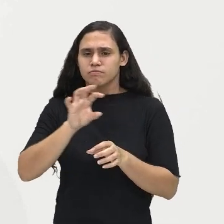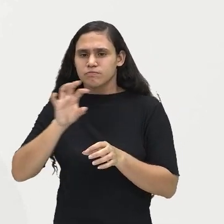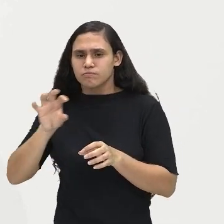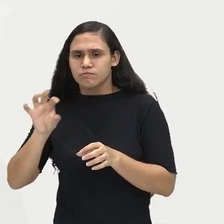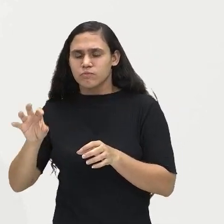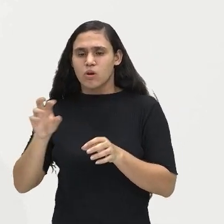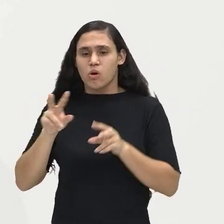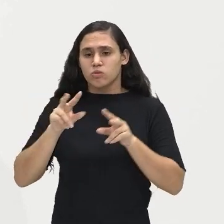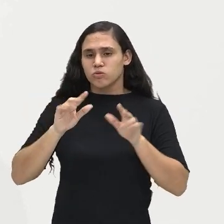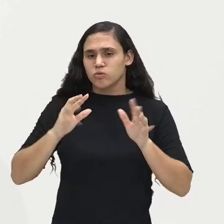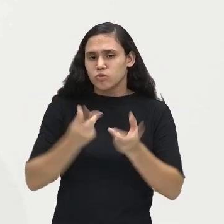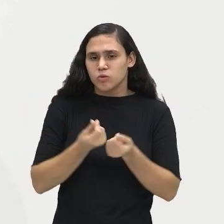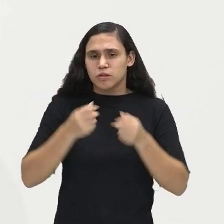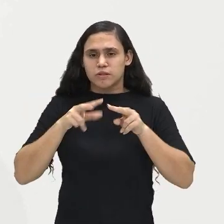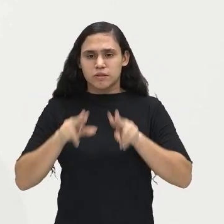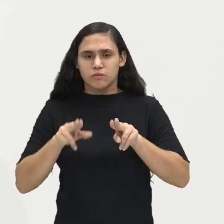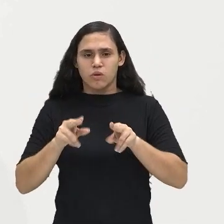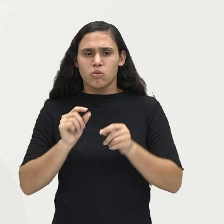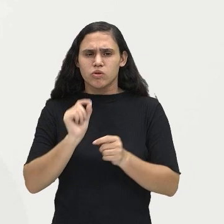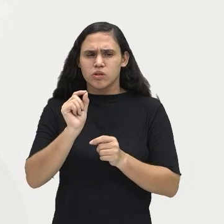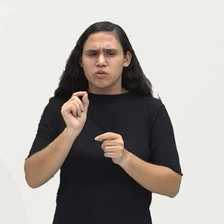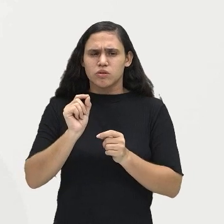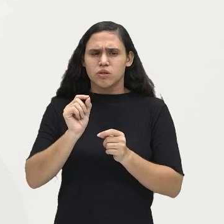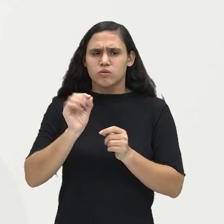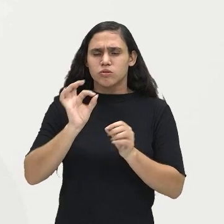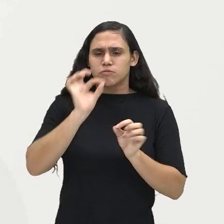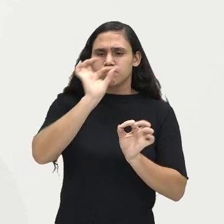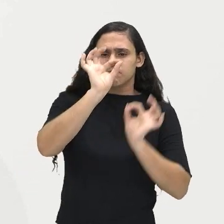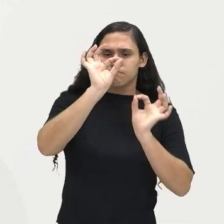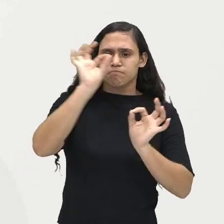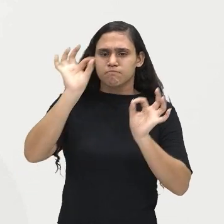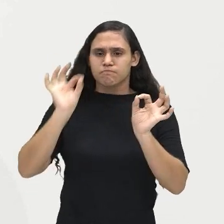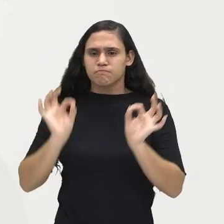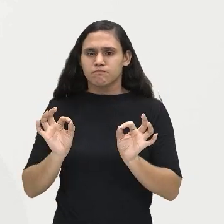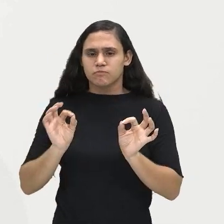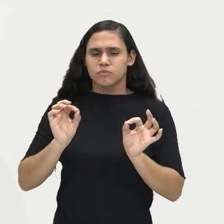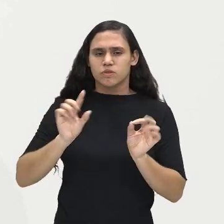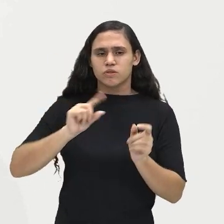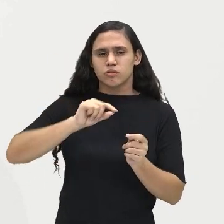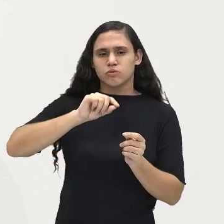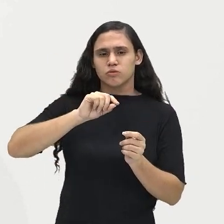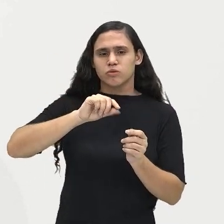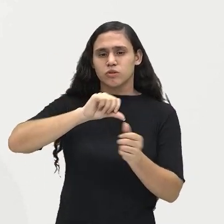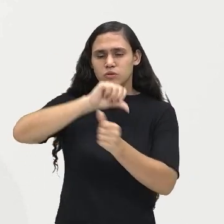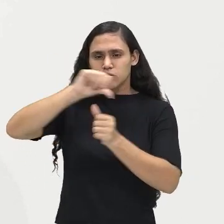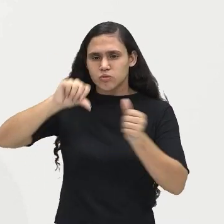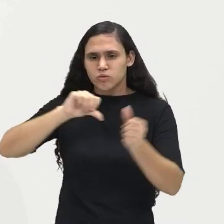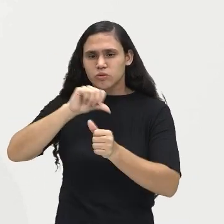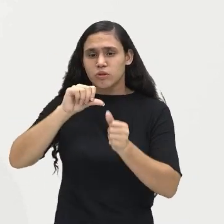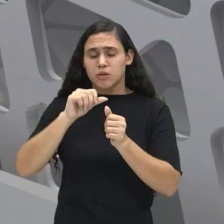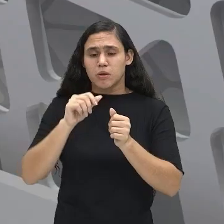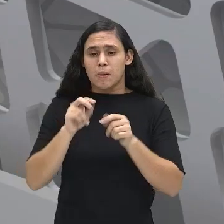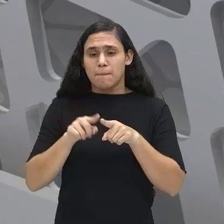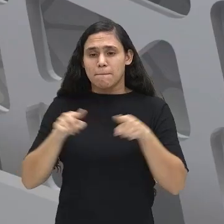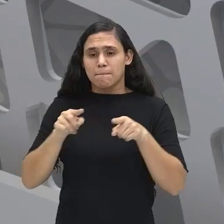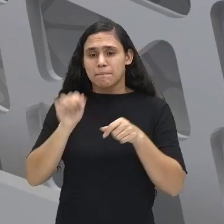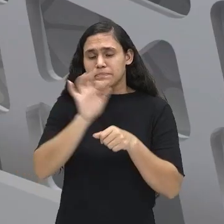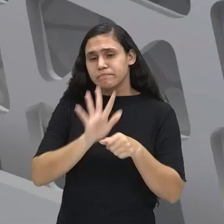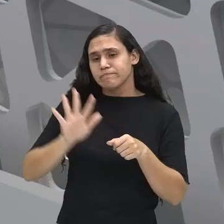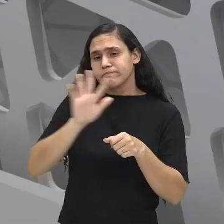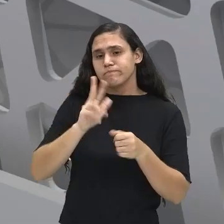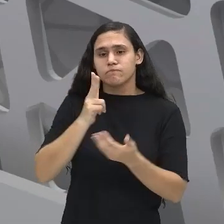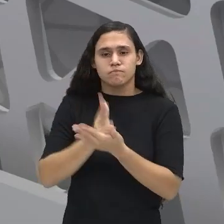figura estão sendo deslocados, né, mas a forma se mantém, tá